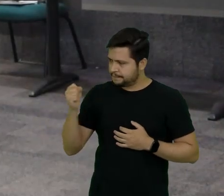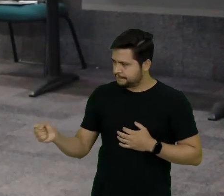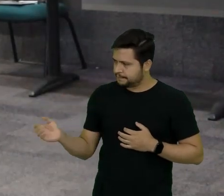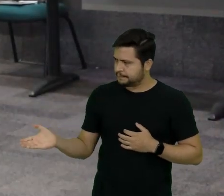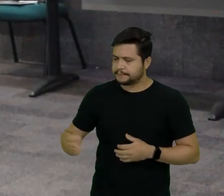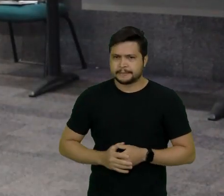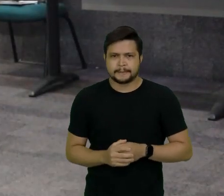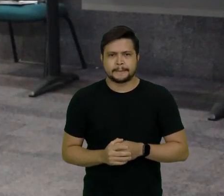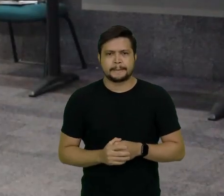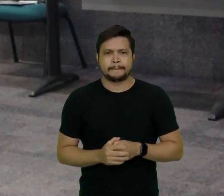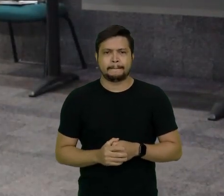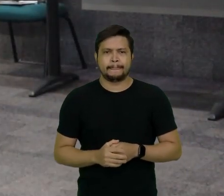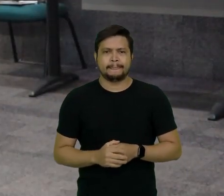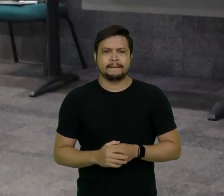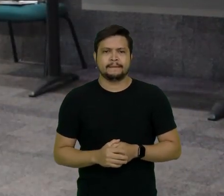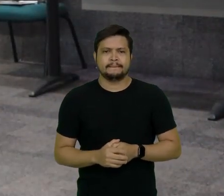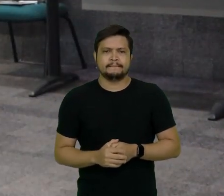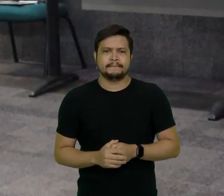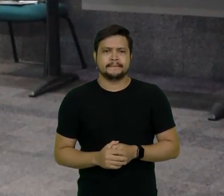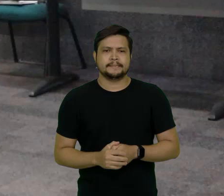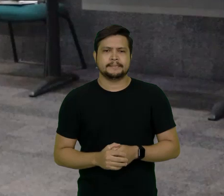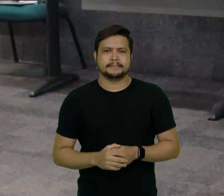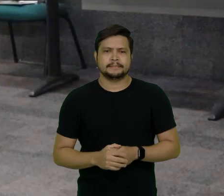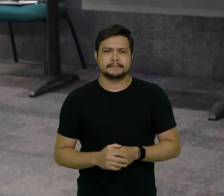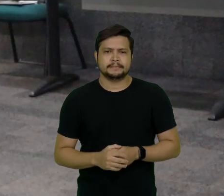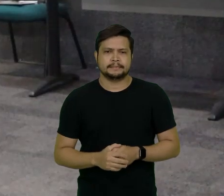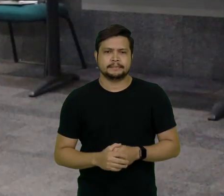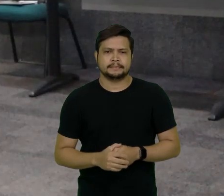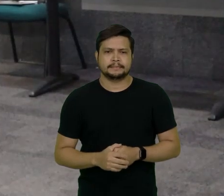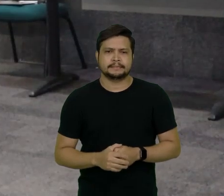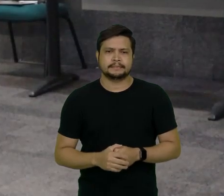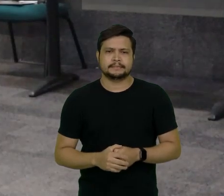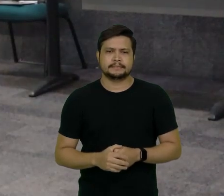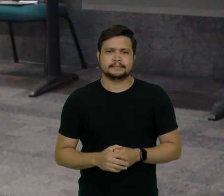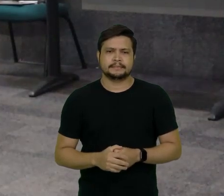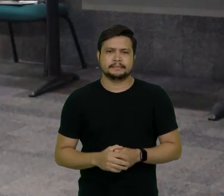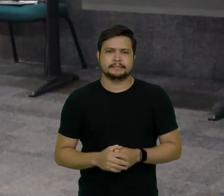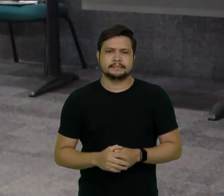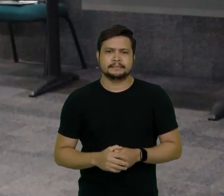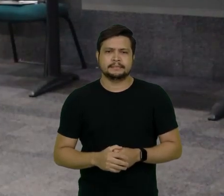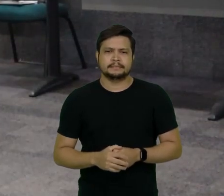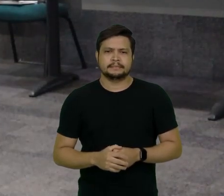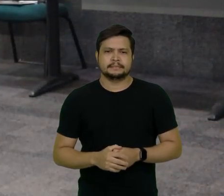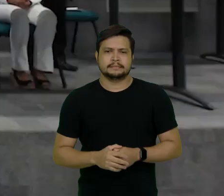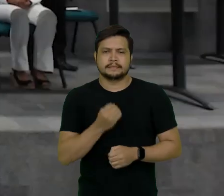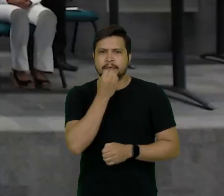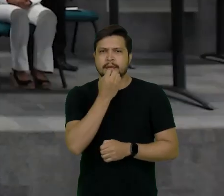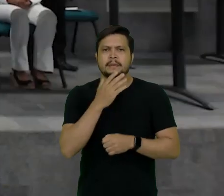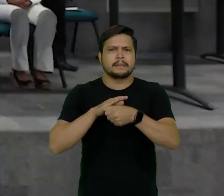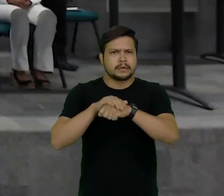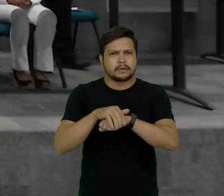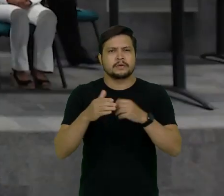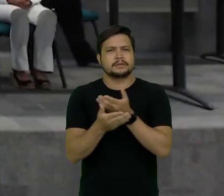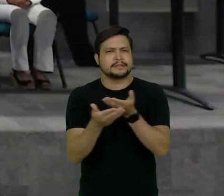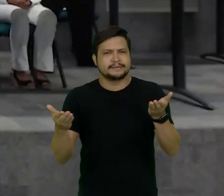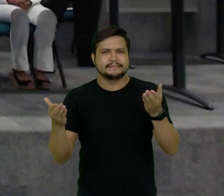viu, pessoal? Posso, né? Não tem tribuna. Ah, ótimo, ótimo. Você pode Tá certo, tá certo. Boa noite